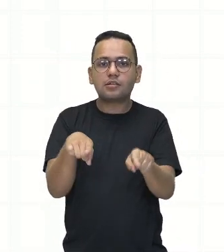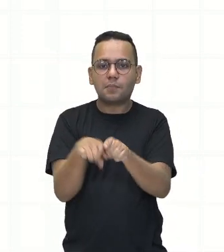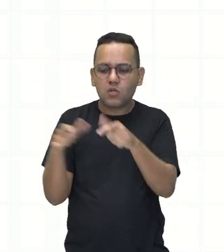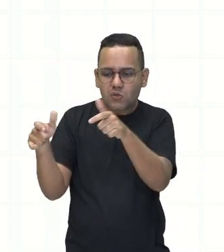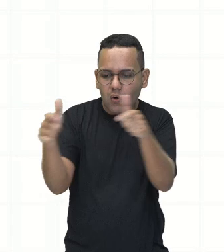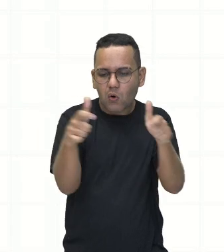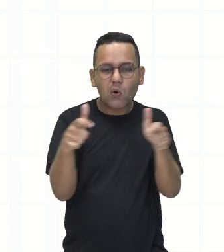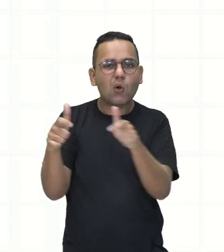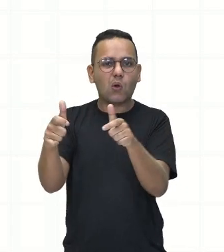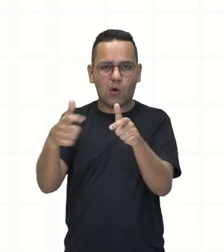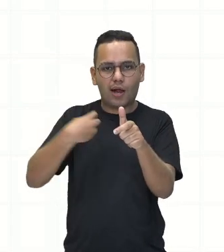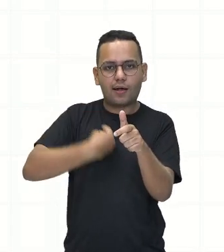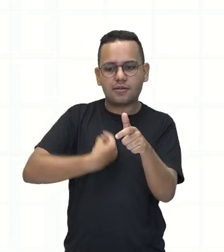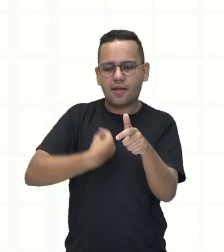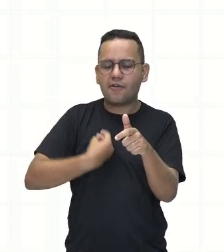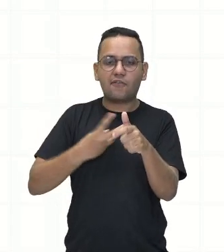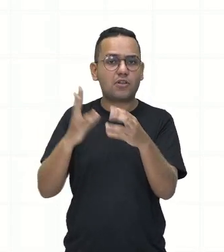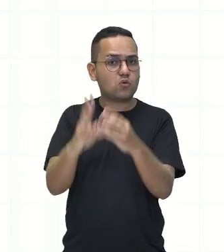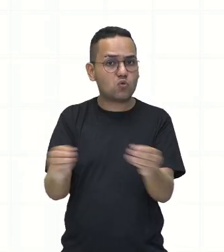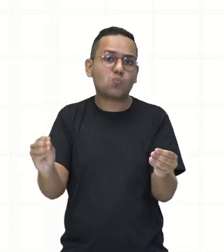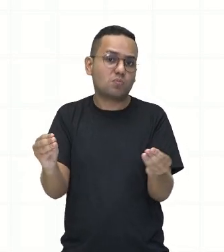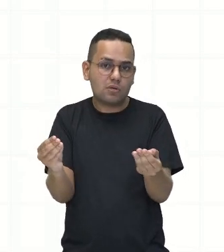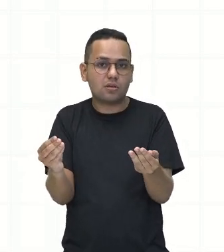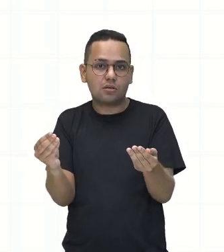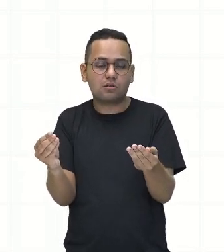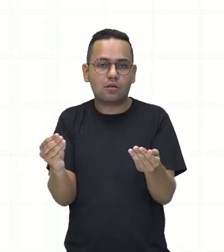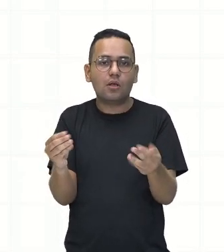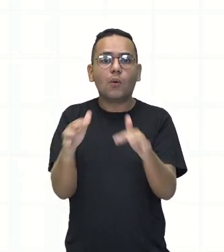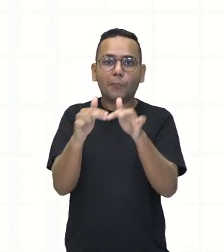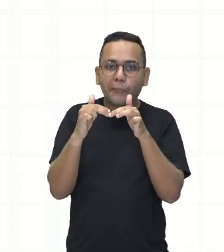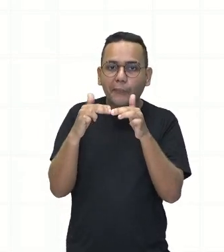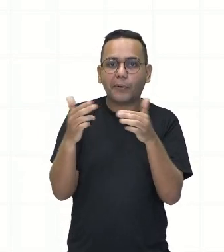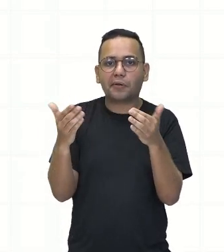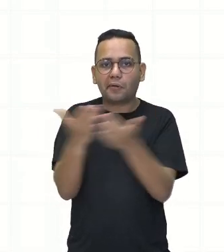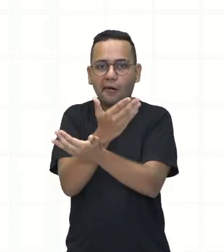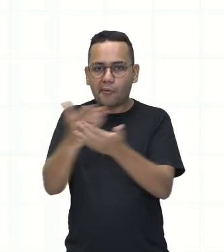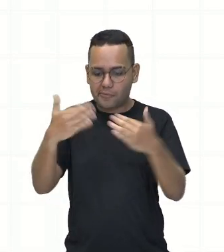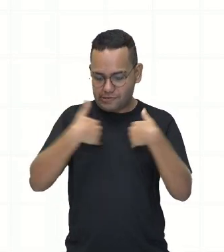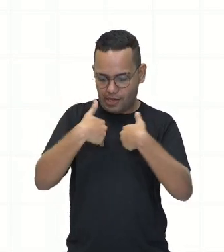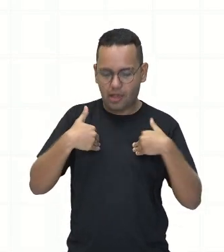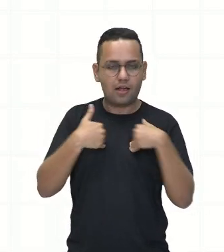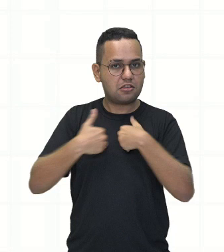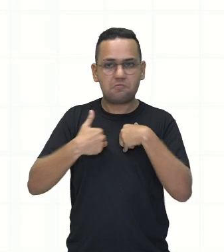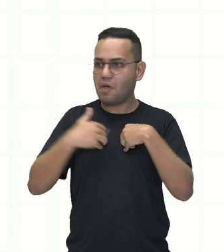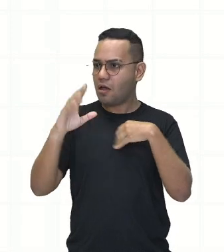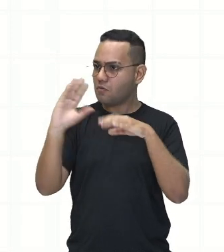acabam fugindo e aí acabam alterando